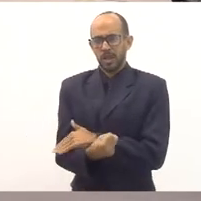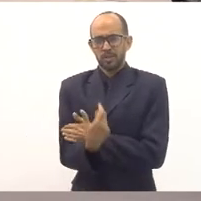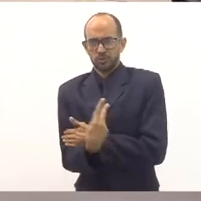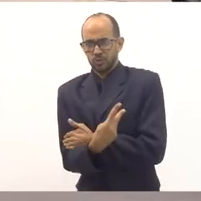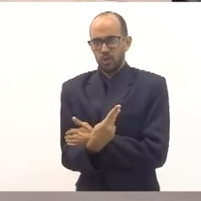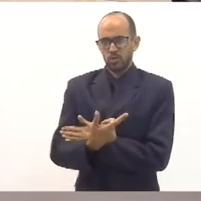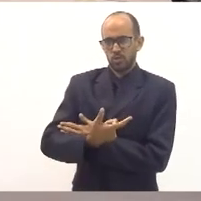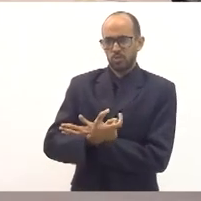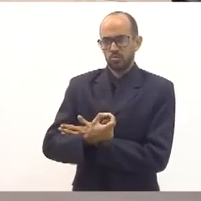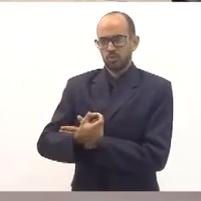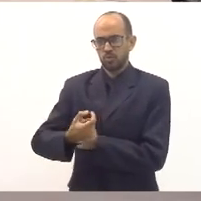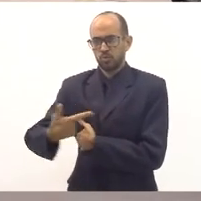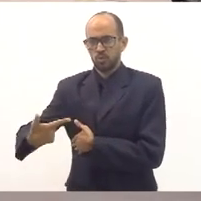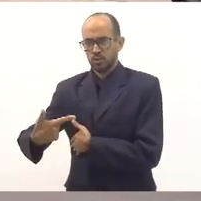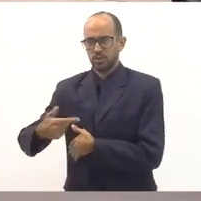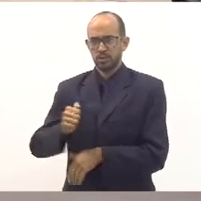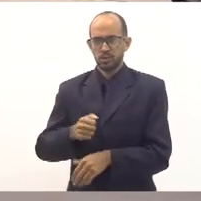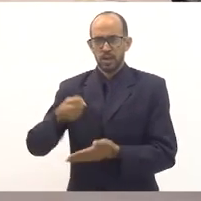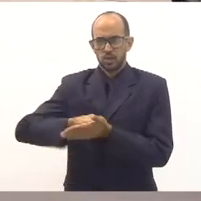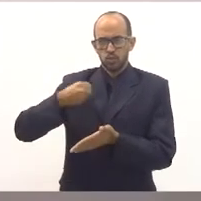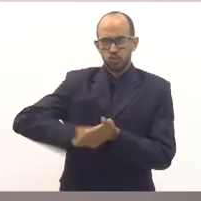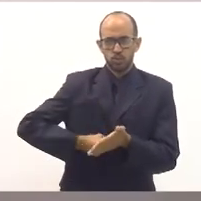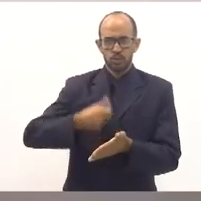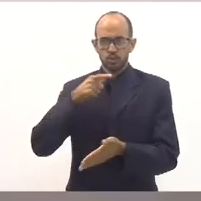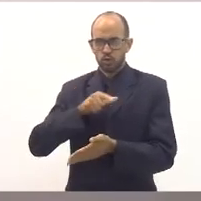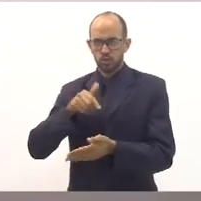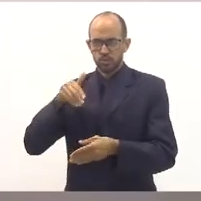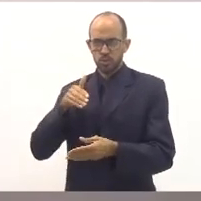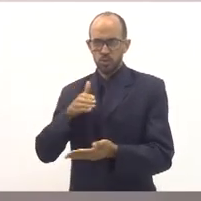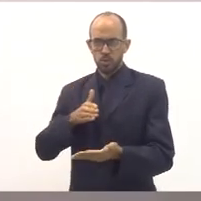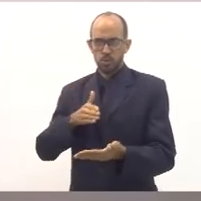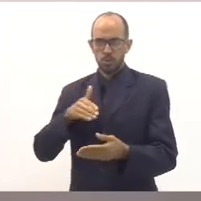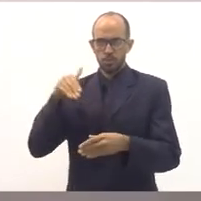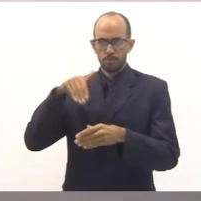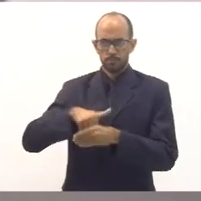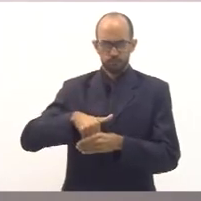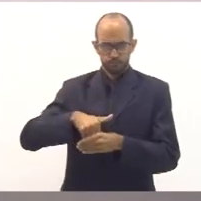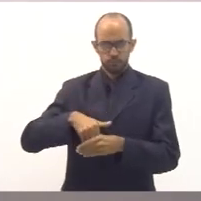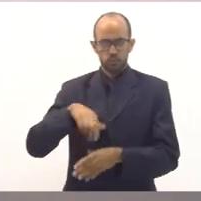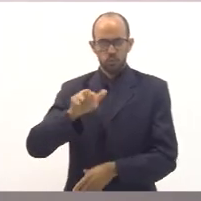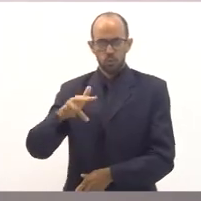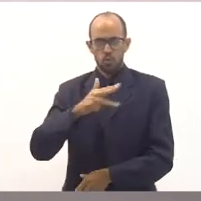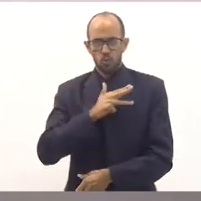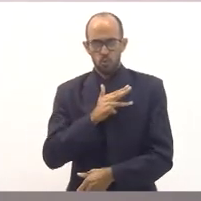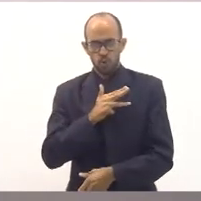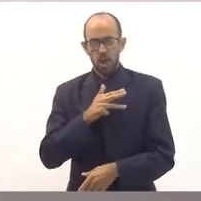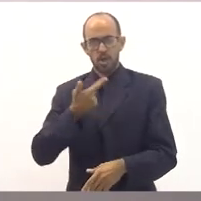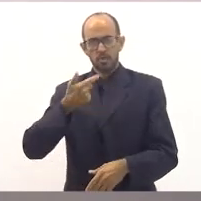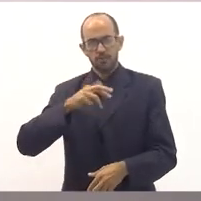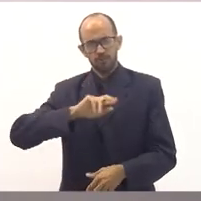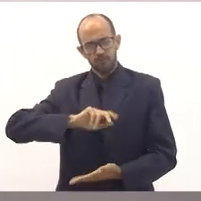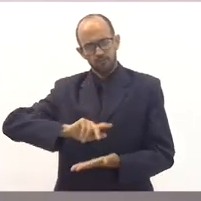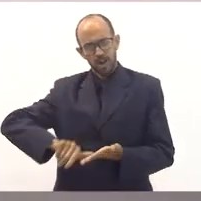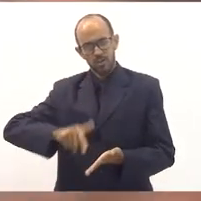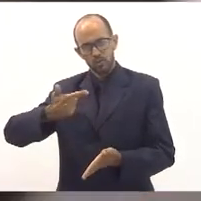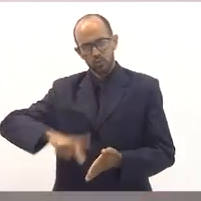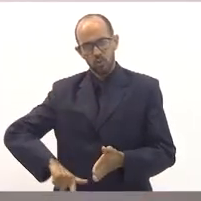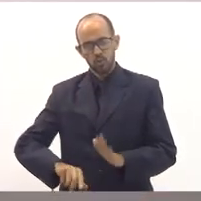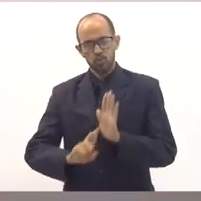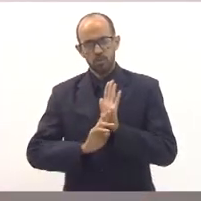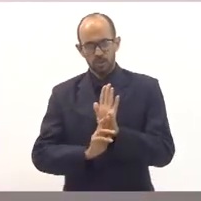aí que a gente conseguiu eleger Lula você e grade representante né